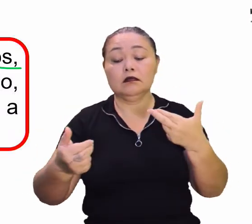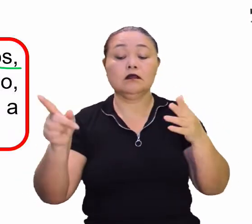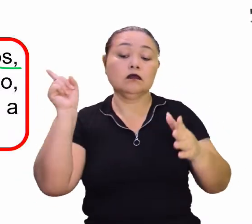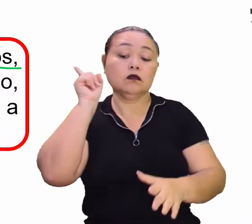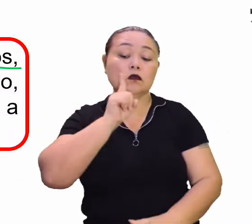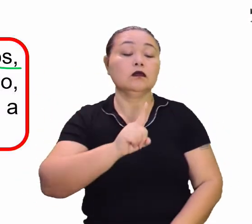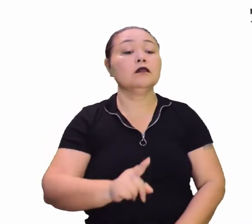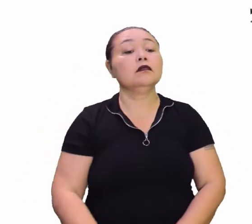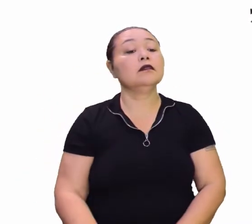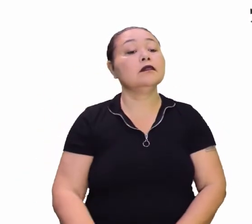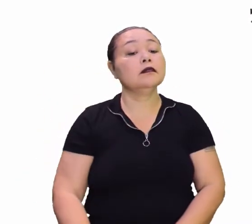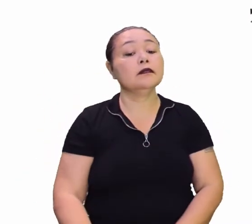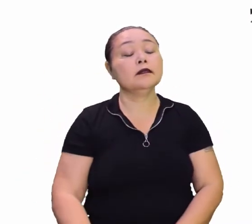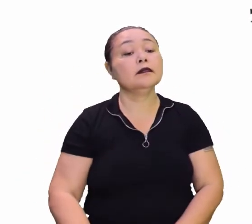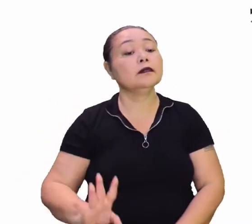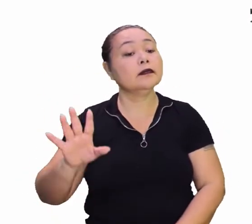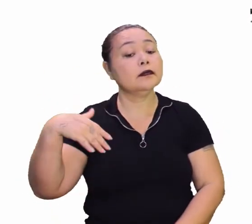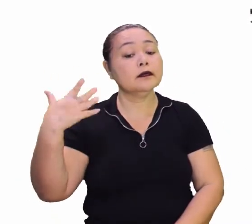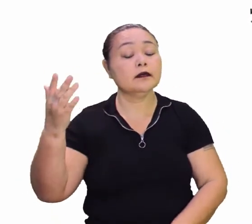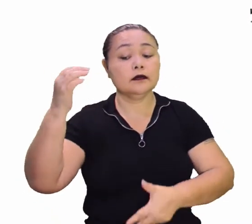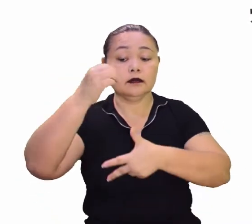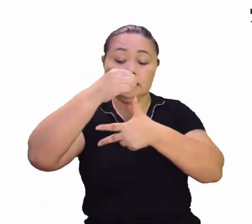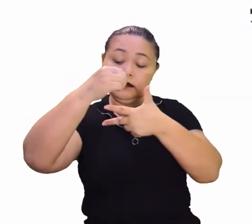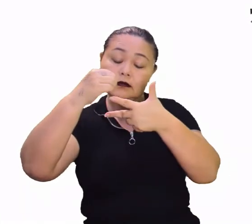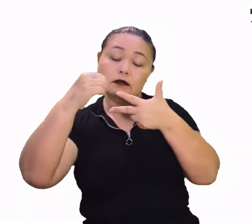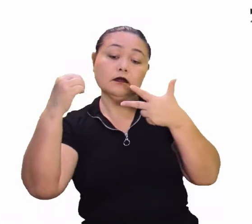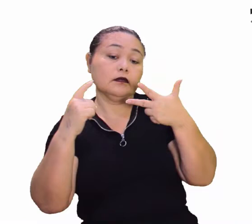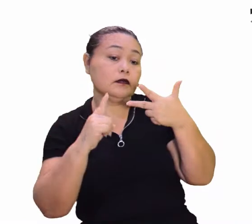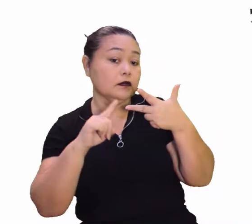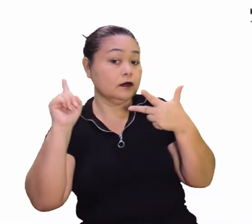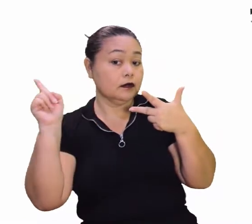norte-americana? Exato, galera. Vamos lá, questão do Enem.